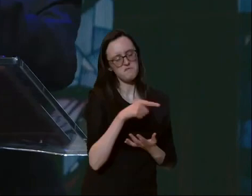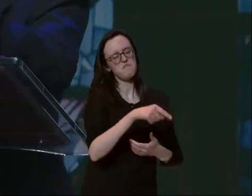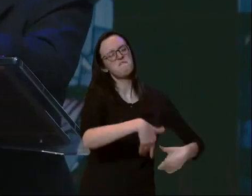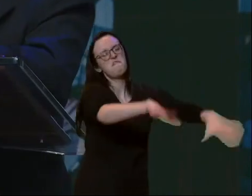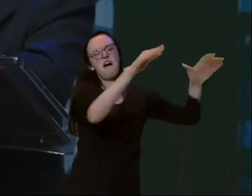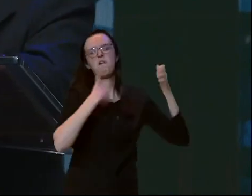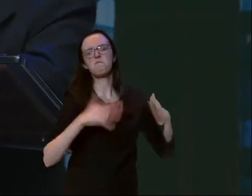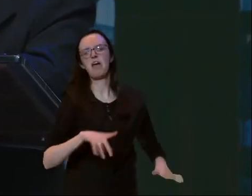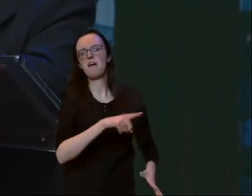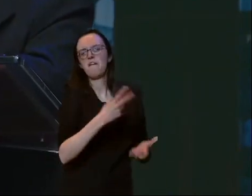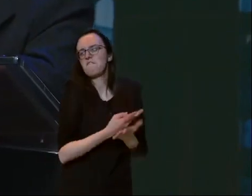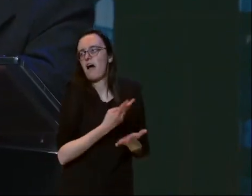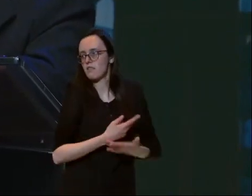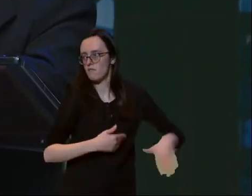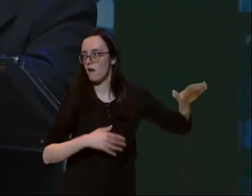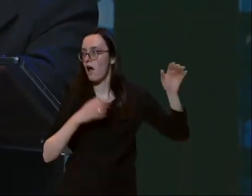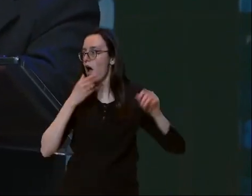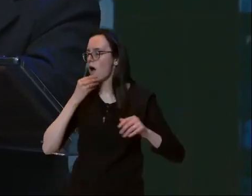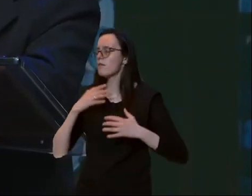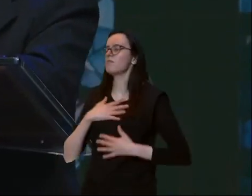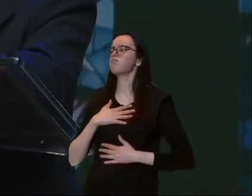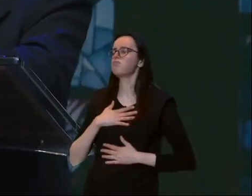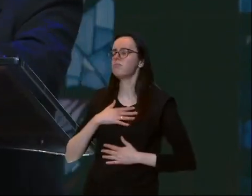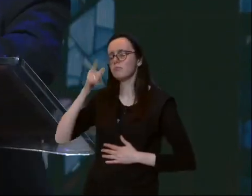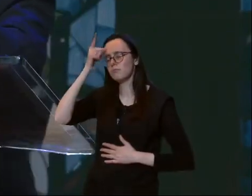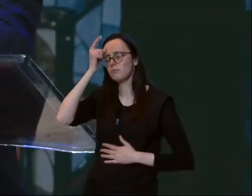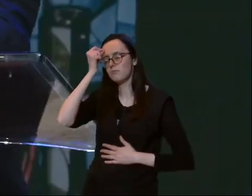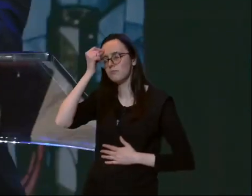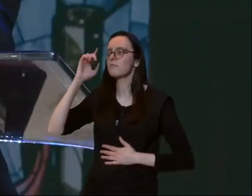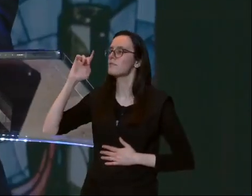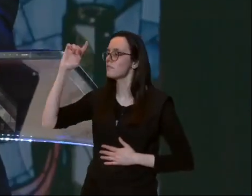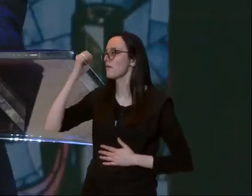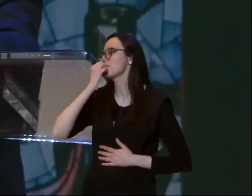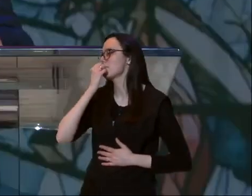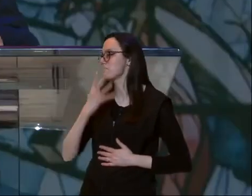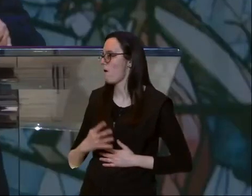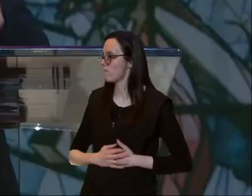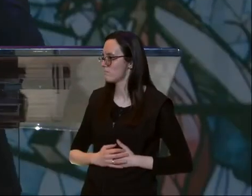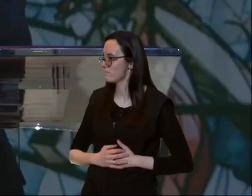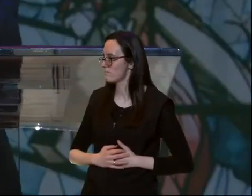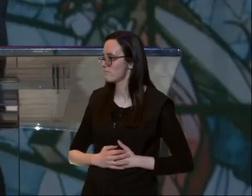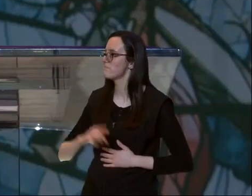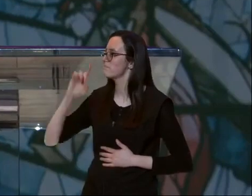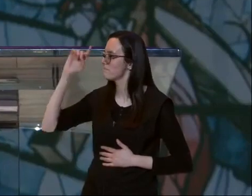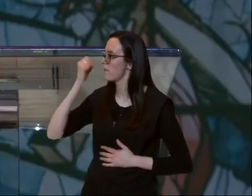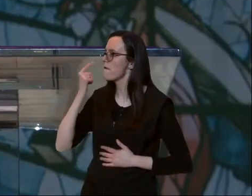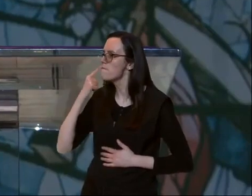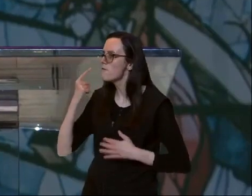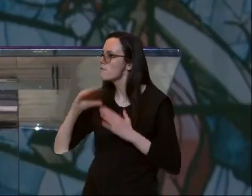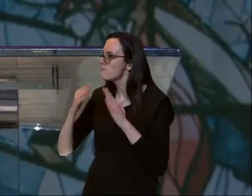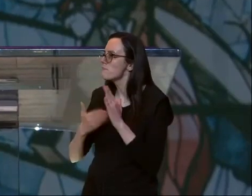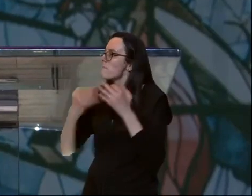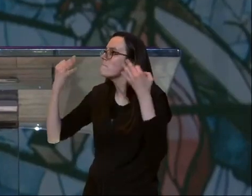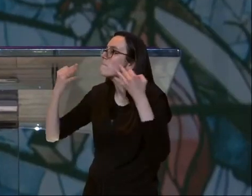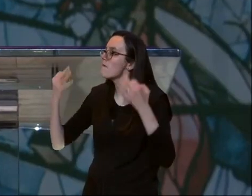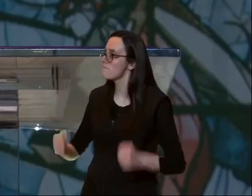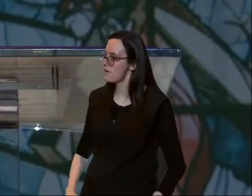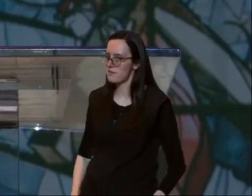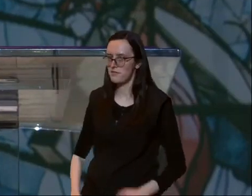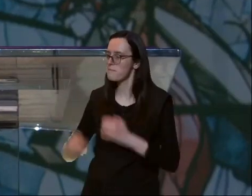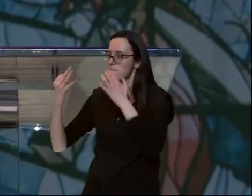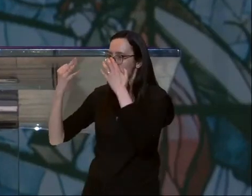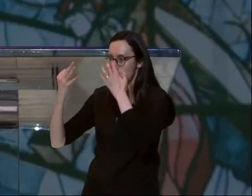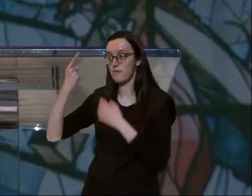E eu contei essa história no culto de quarta-feira. E na quarta-feira seguinte, o Senhor me procurou. Pastor, eu vim no culto